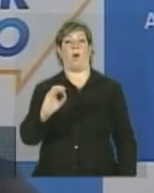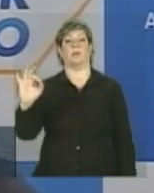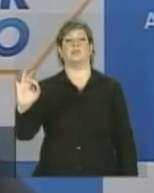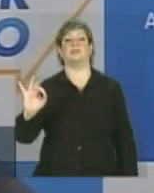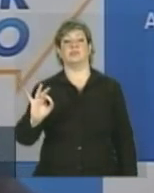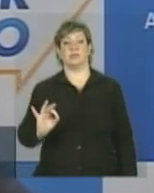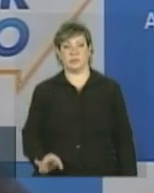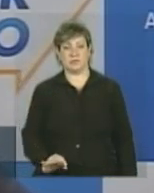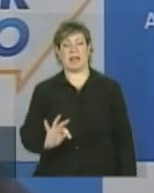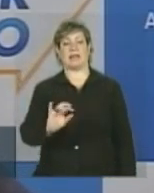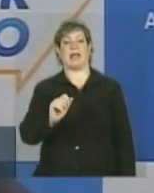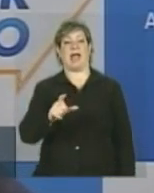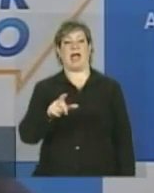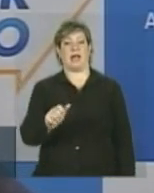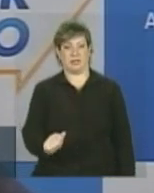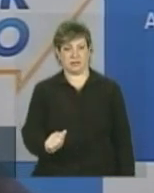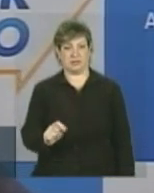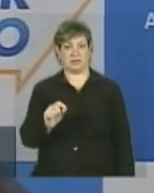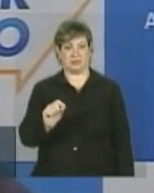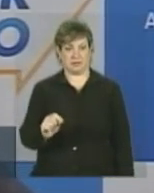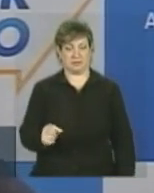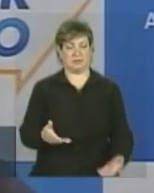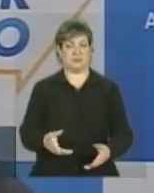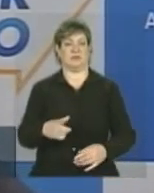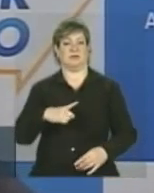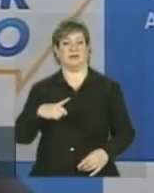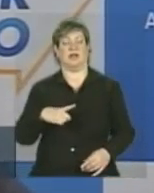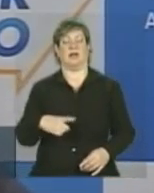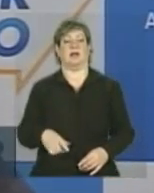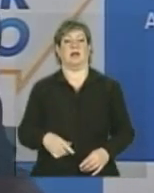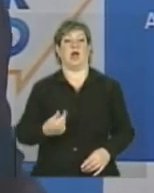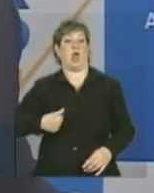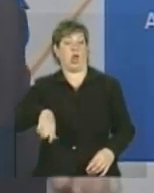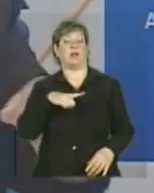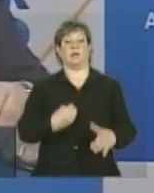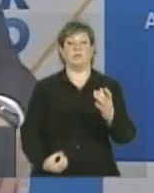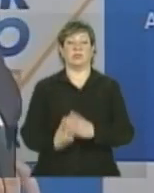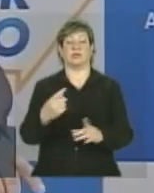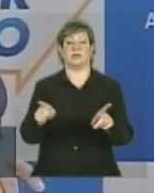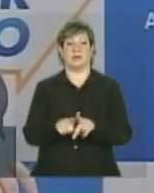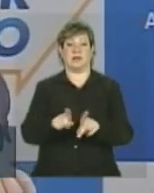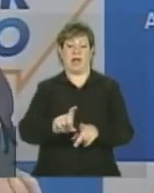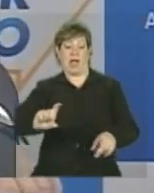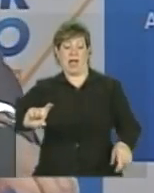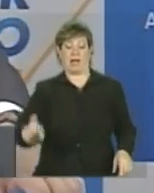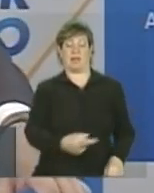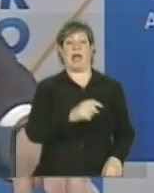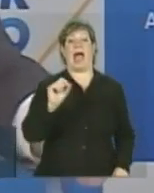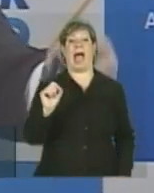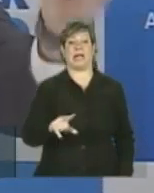40% da taxa anualizada. Certo? Estamos lançando também